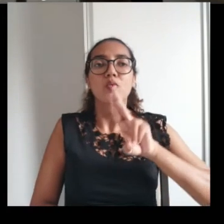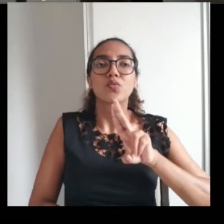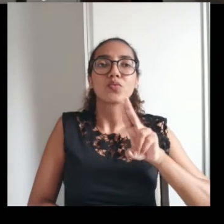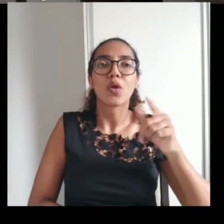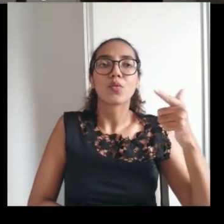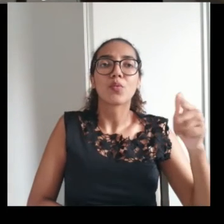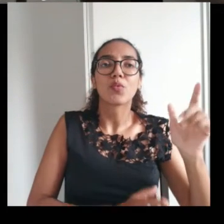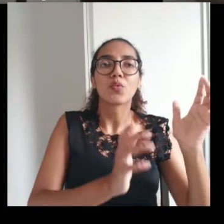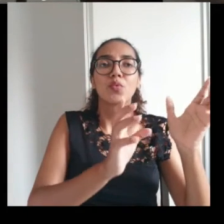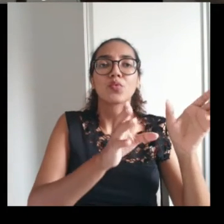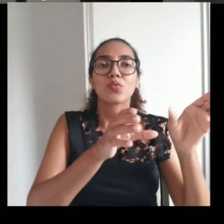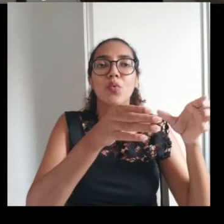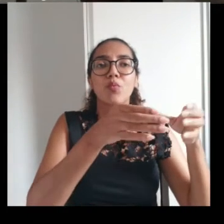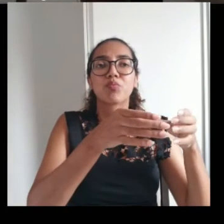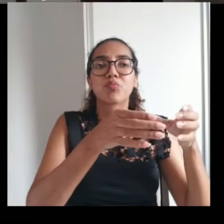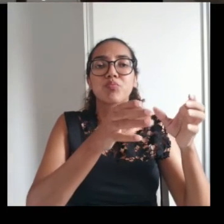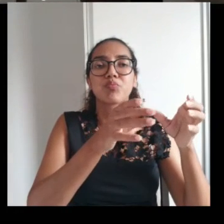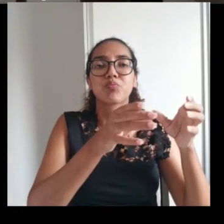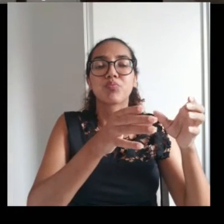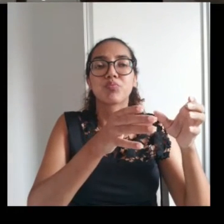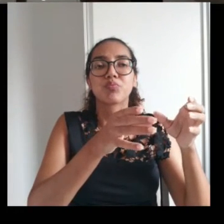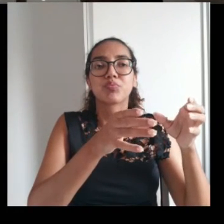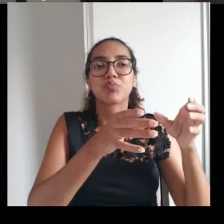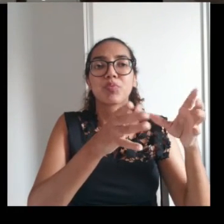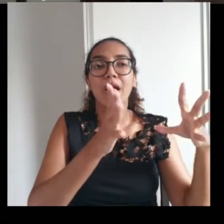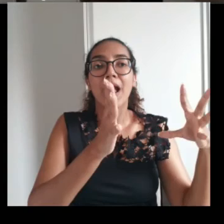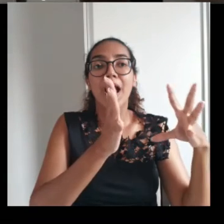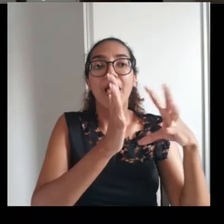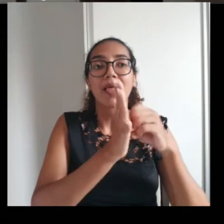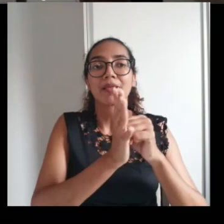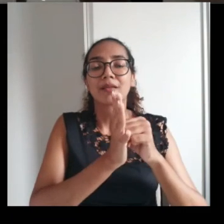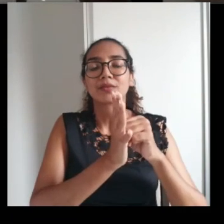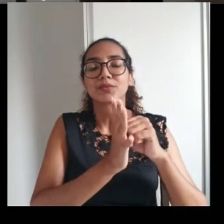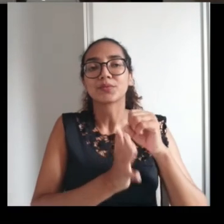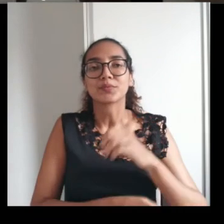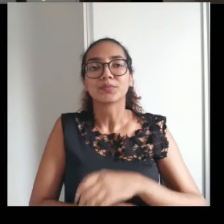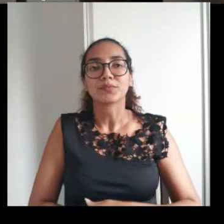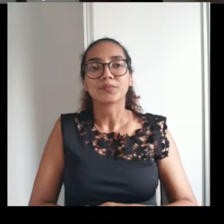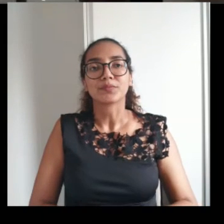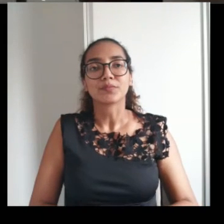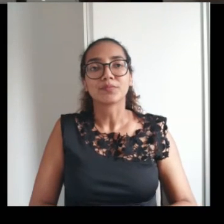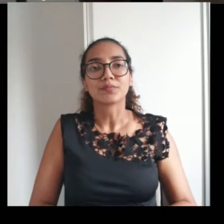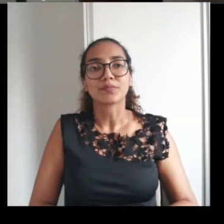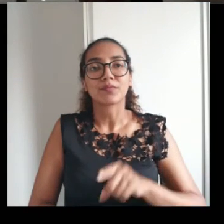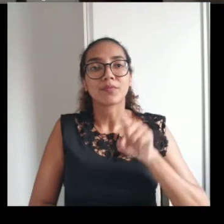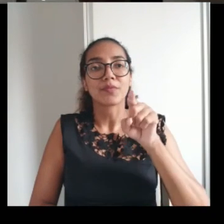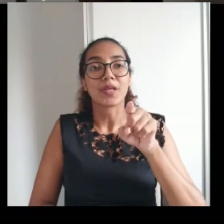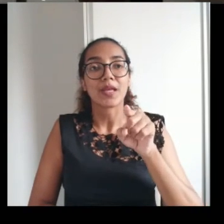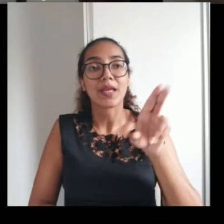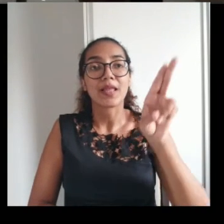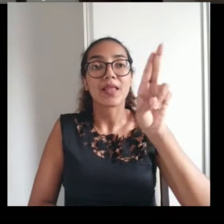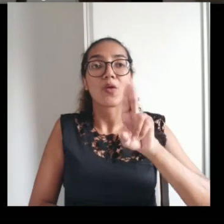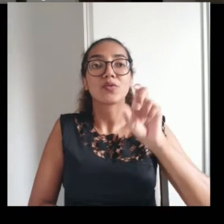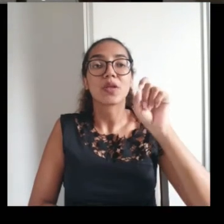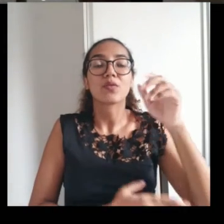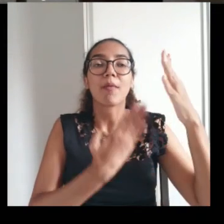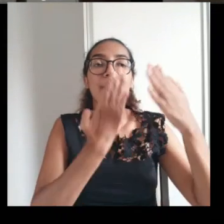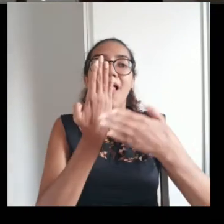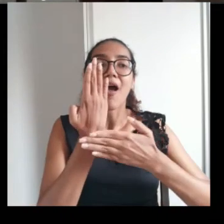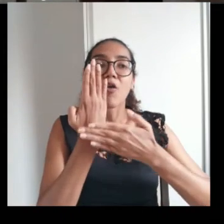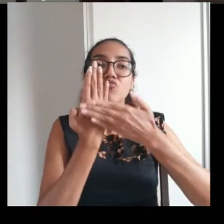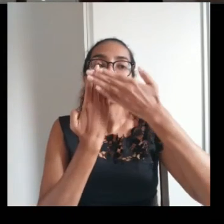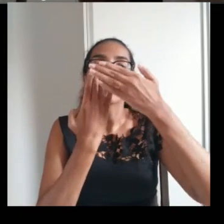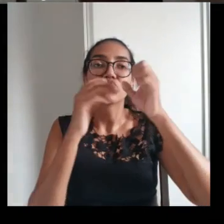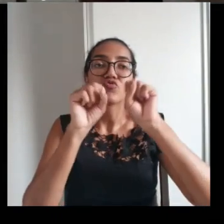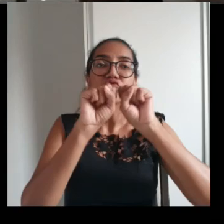certo? E esse cadastro é usado pela fachada do sistema. Eu vou colocar assim, tá certo? A classe banco